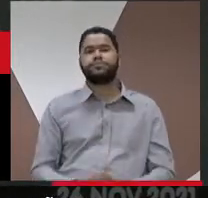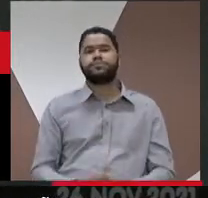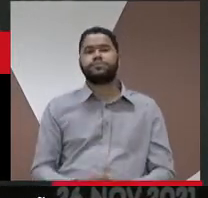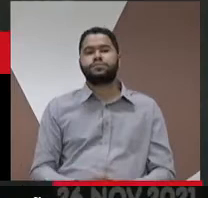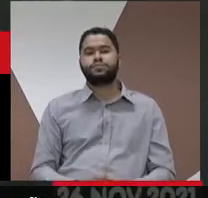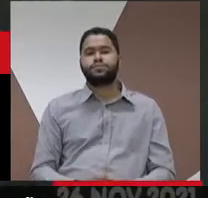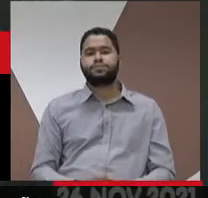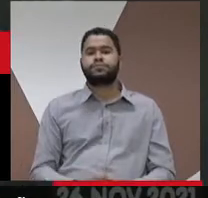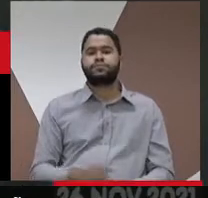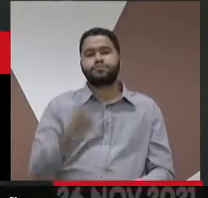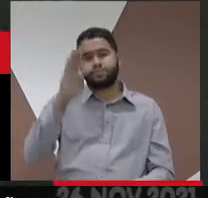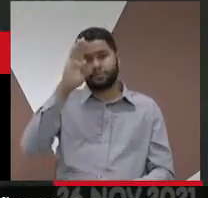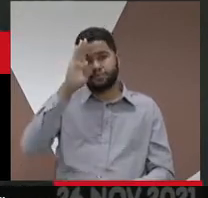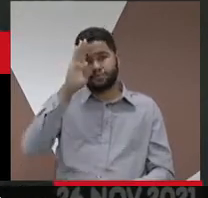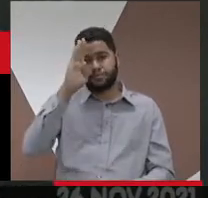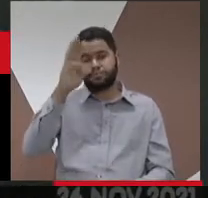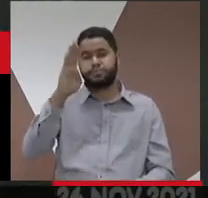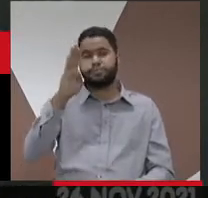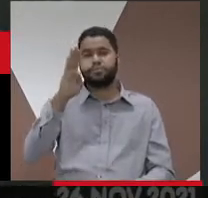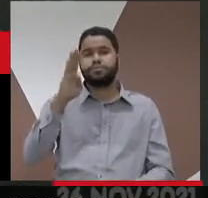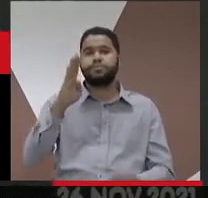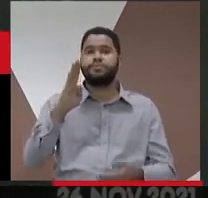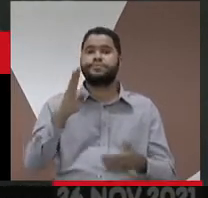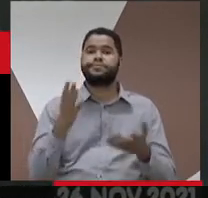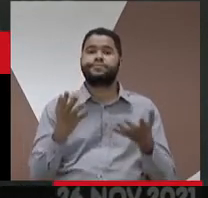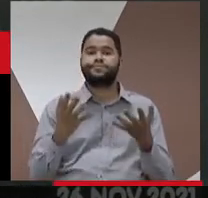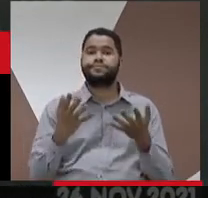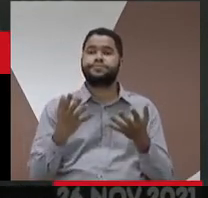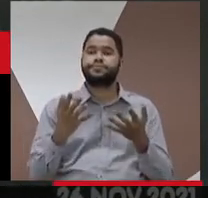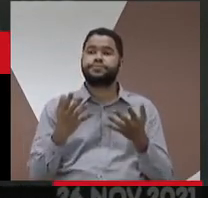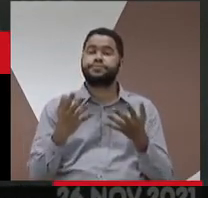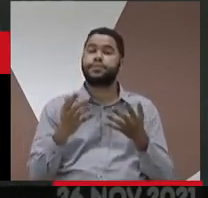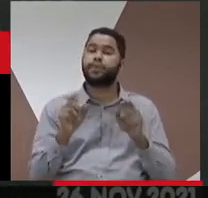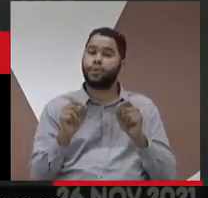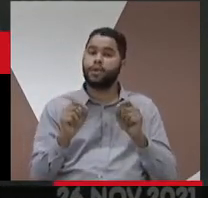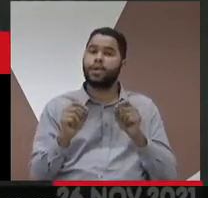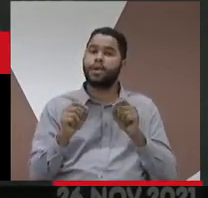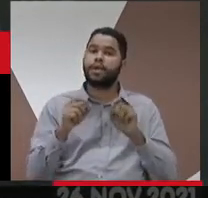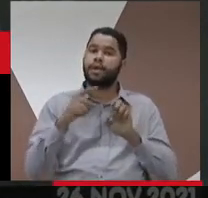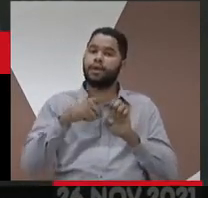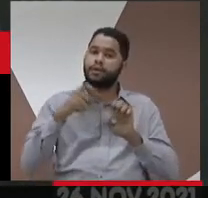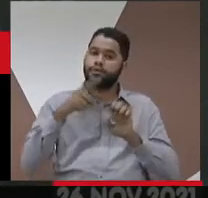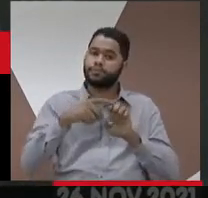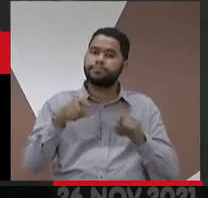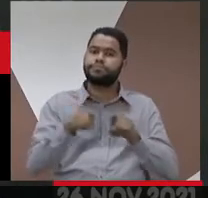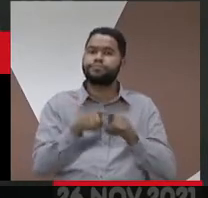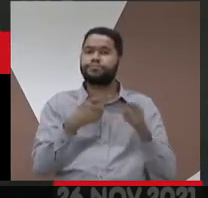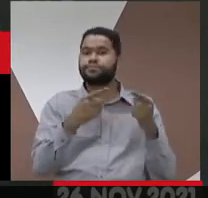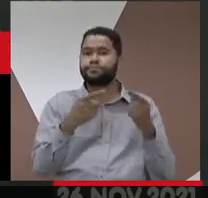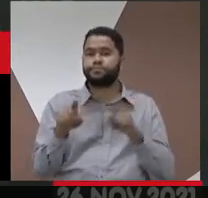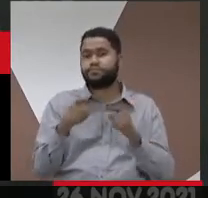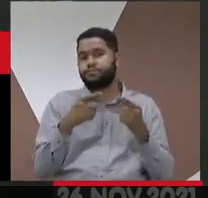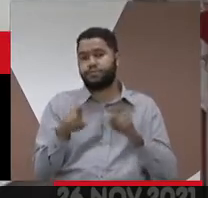que destacam este devastador empreendimento, se posicionando contra o mesmo e seu território,